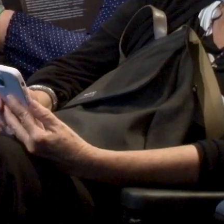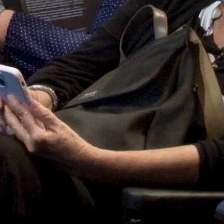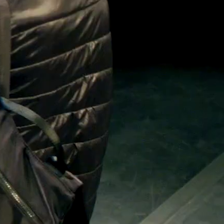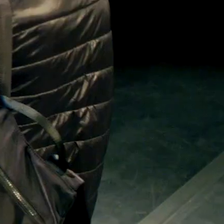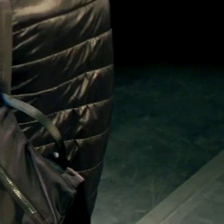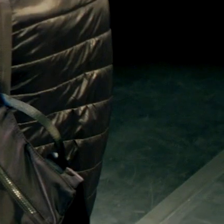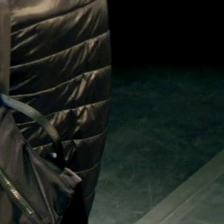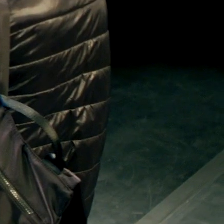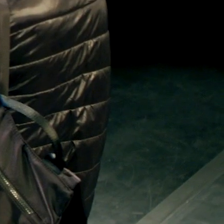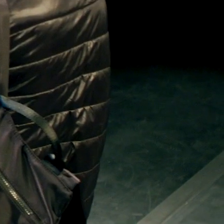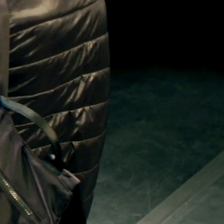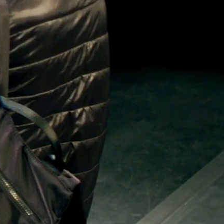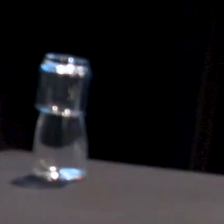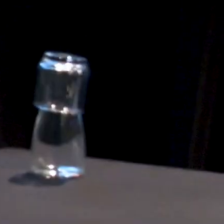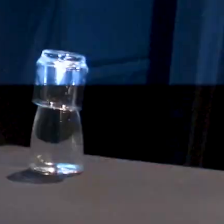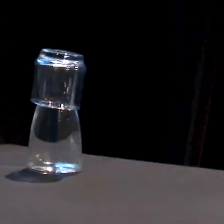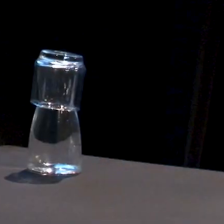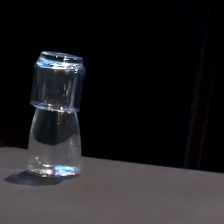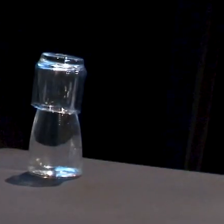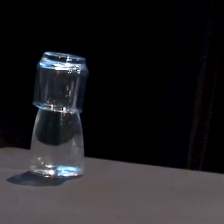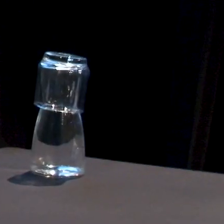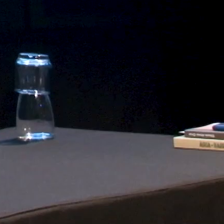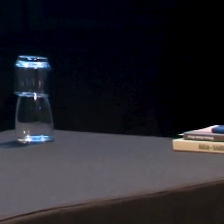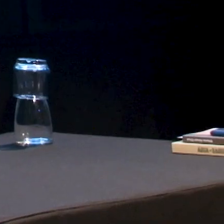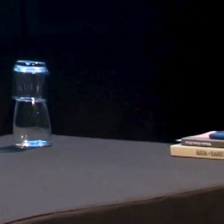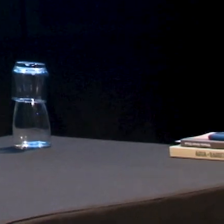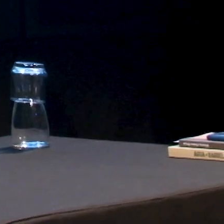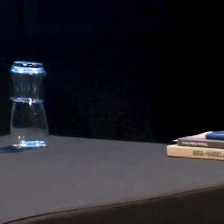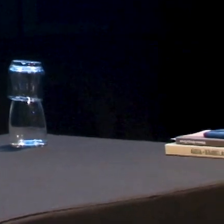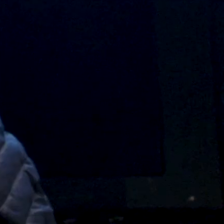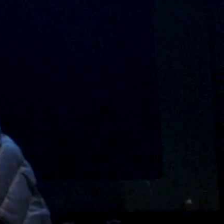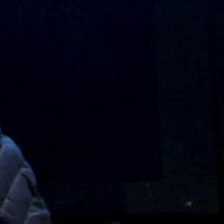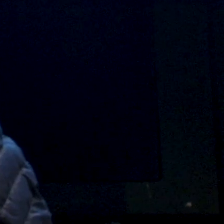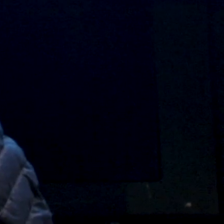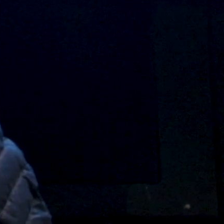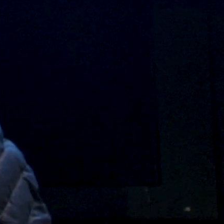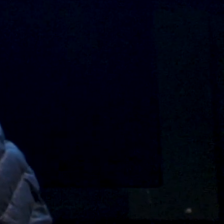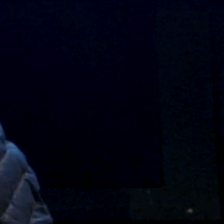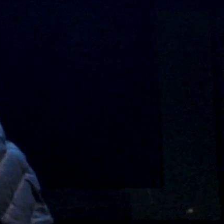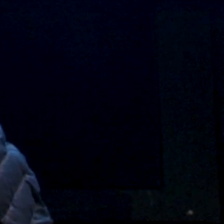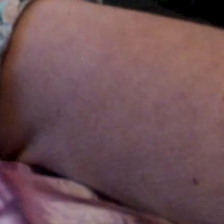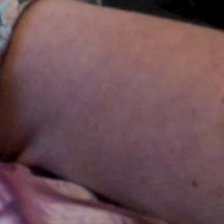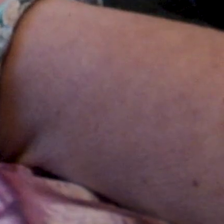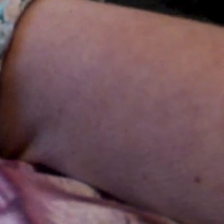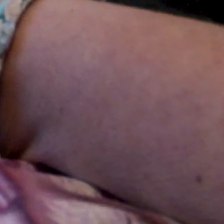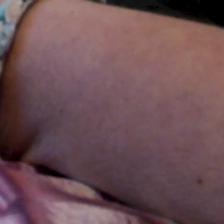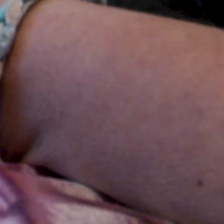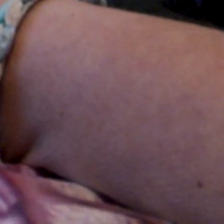e posa para diversas fotos com as pessoas e seus livros.